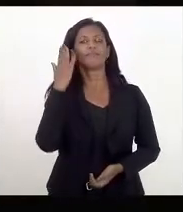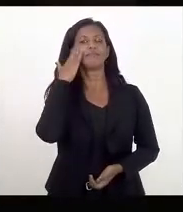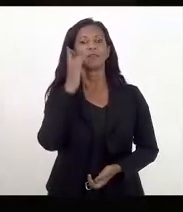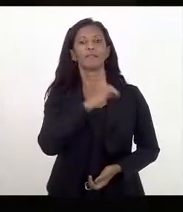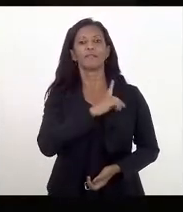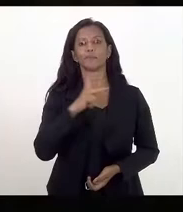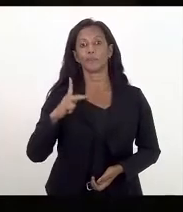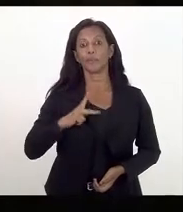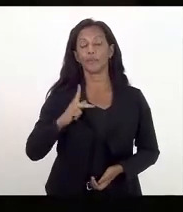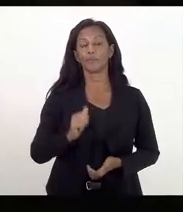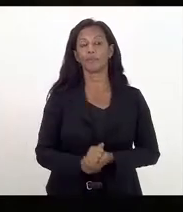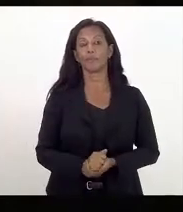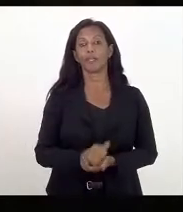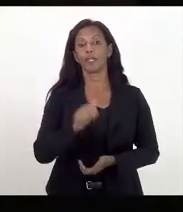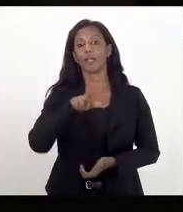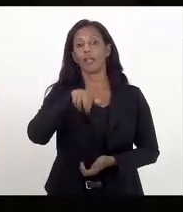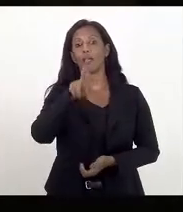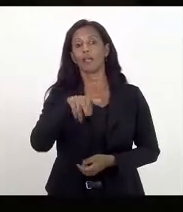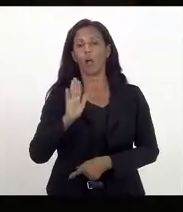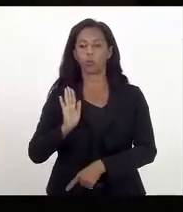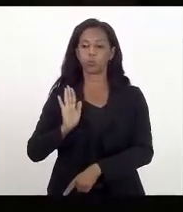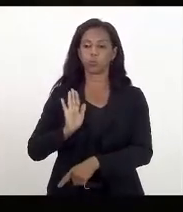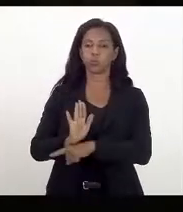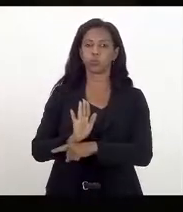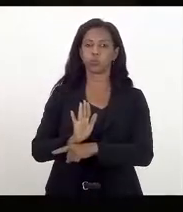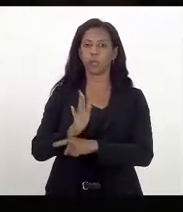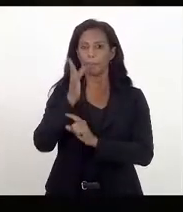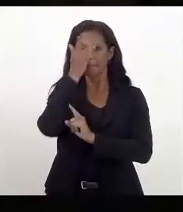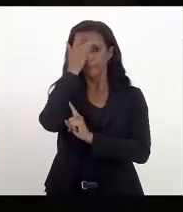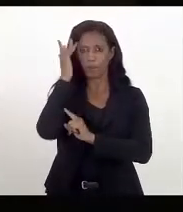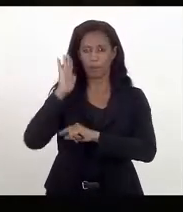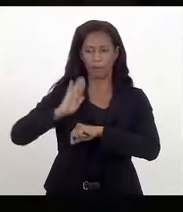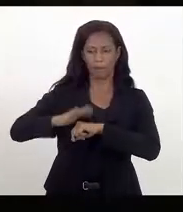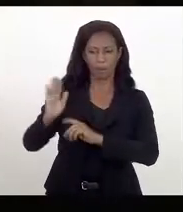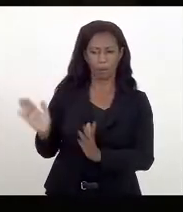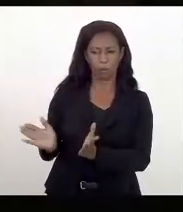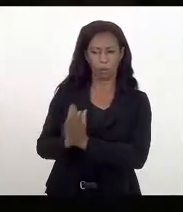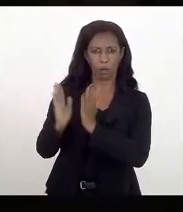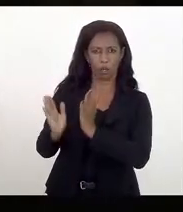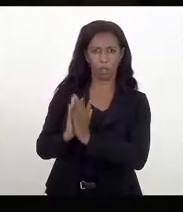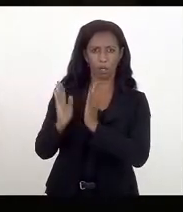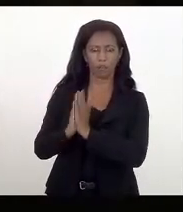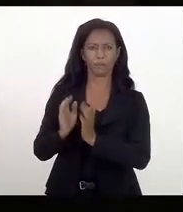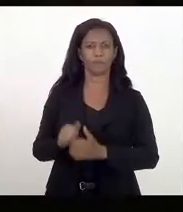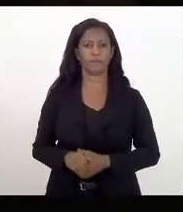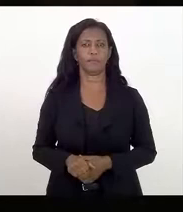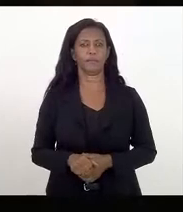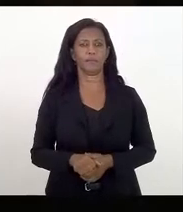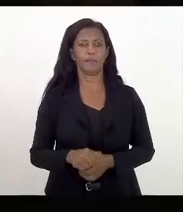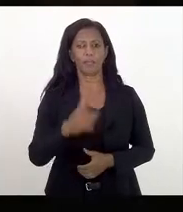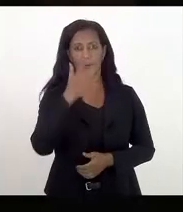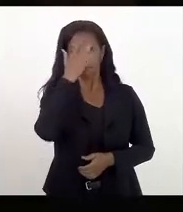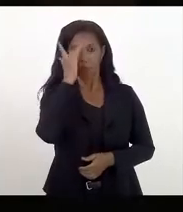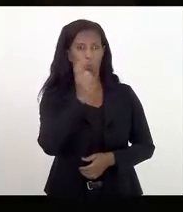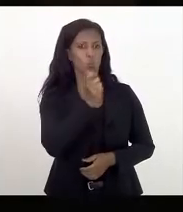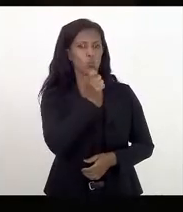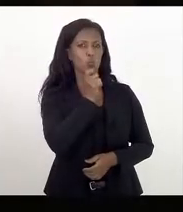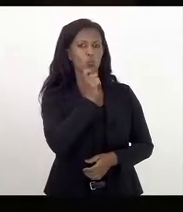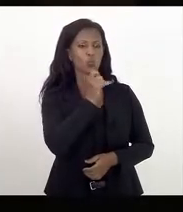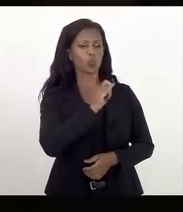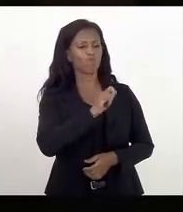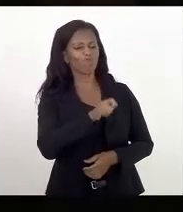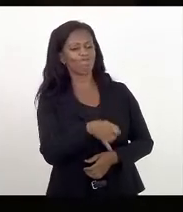pública é quem atende ali na ponta a população mais carente, mais pobre, aqueles que não têm condição